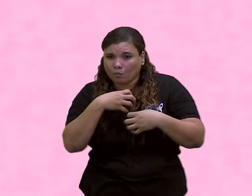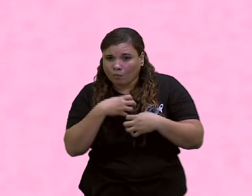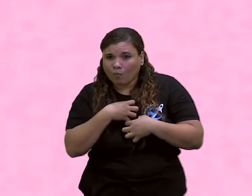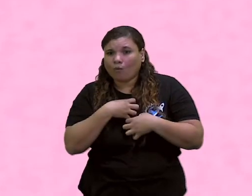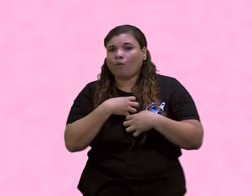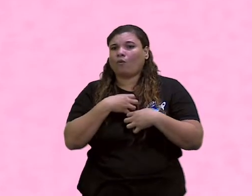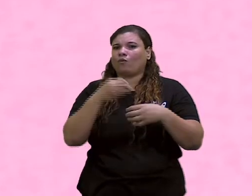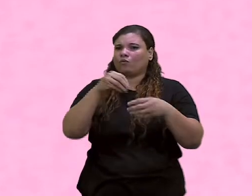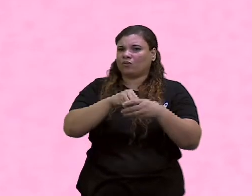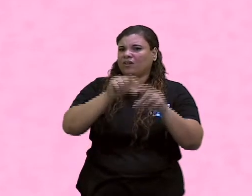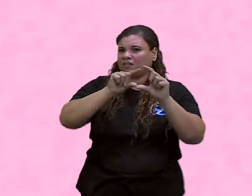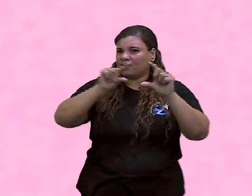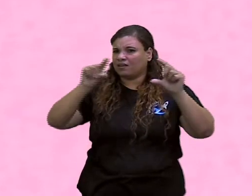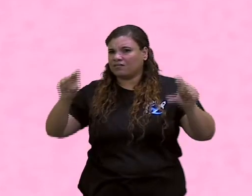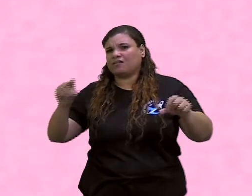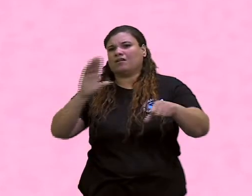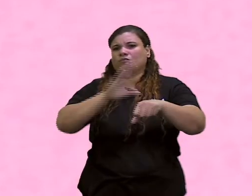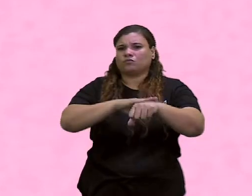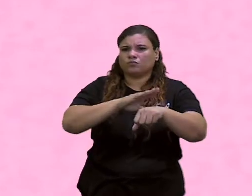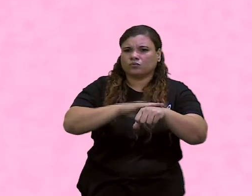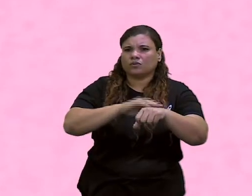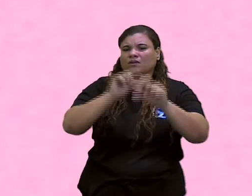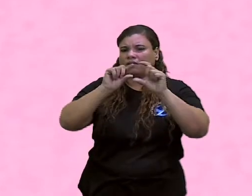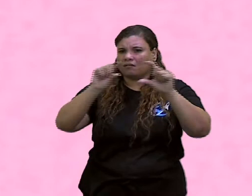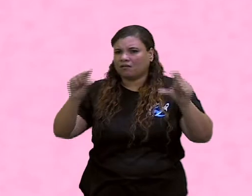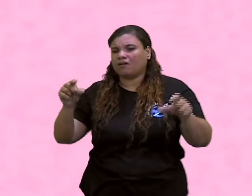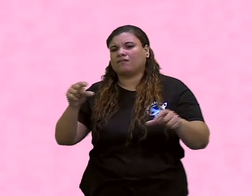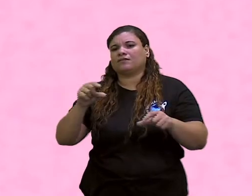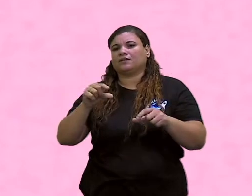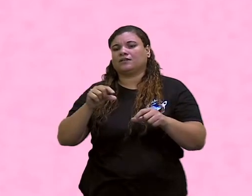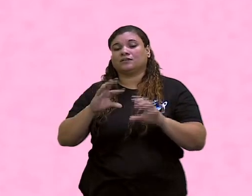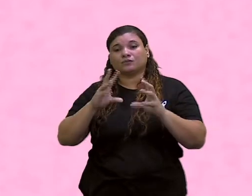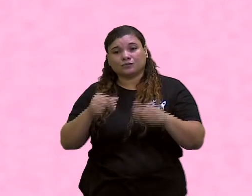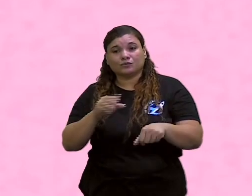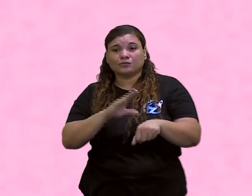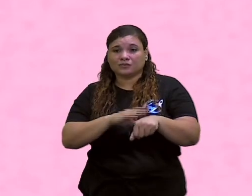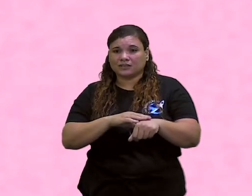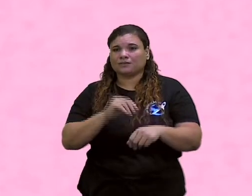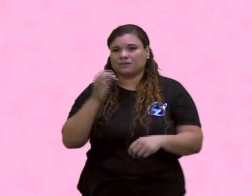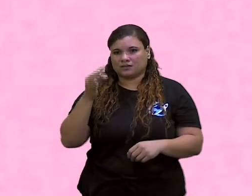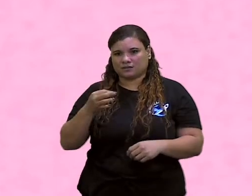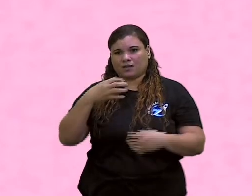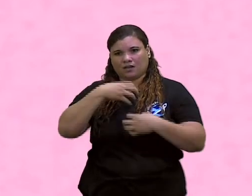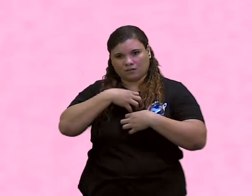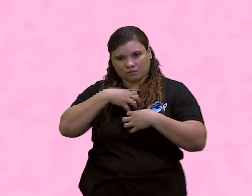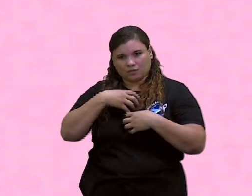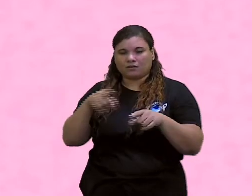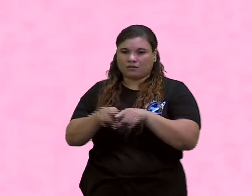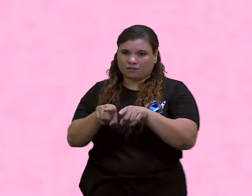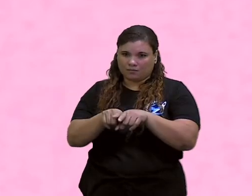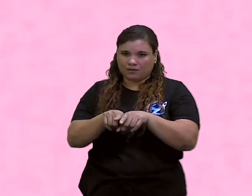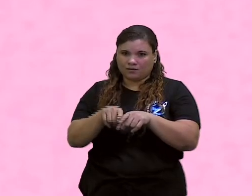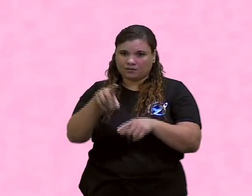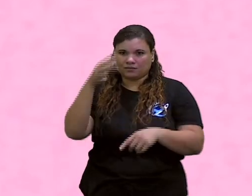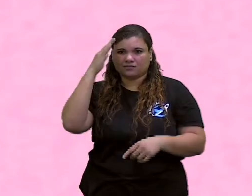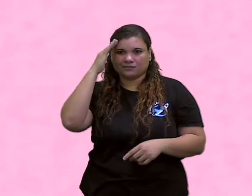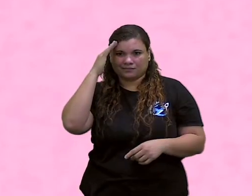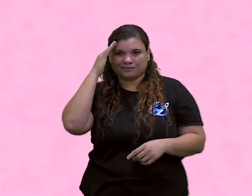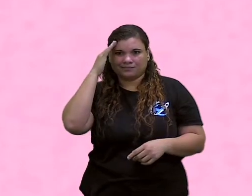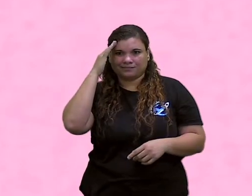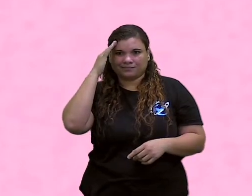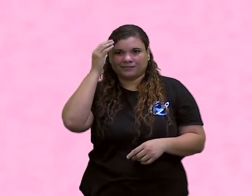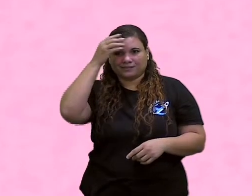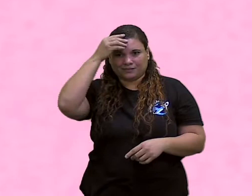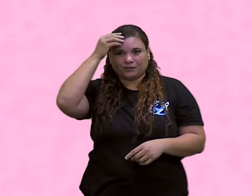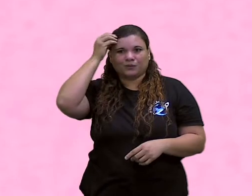Então, e é interessante a gente falar que esse mente aí, né? Que é adjunto adverbial de modo, geralmente ele tá, porque se mente mesmo,